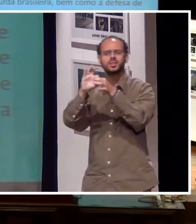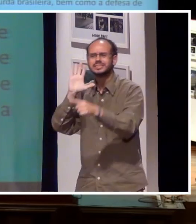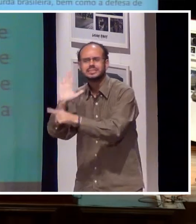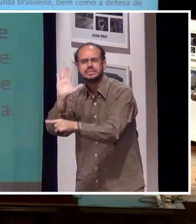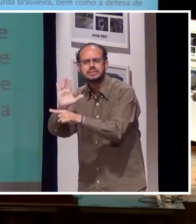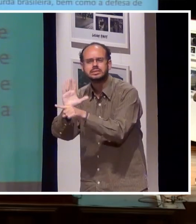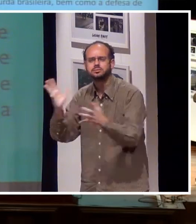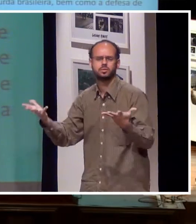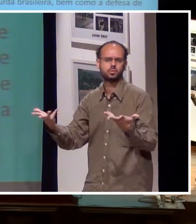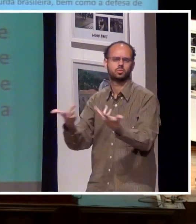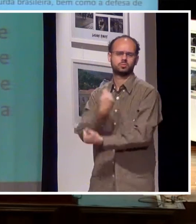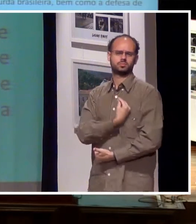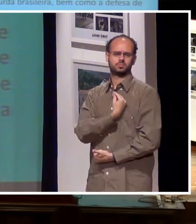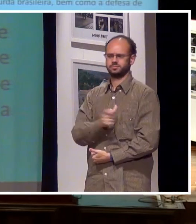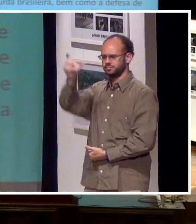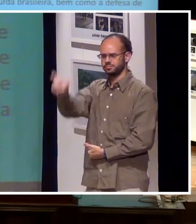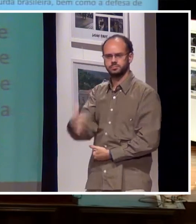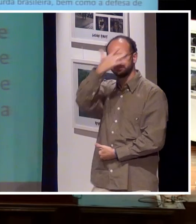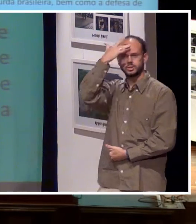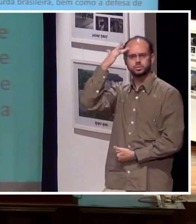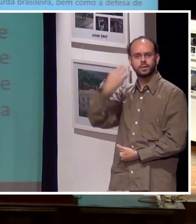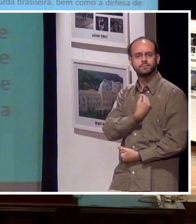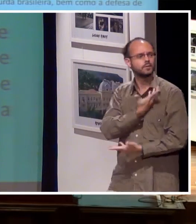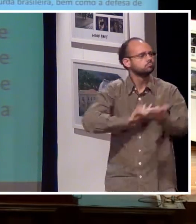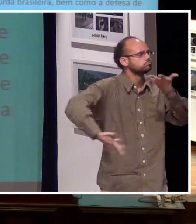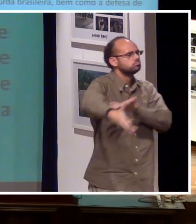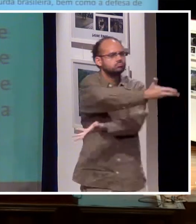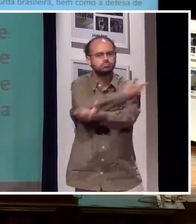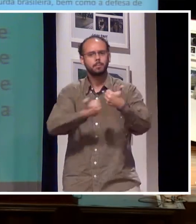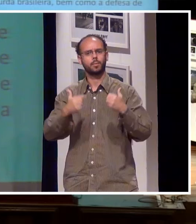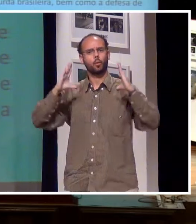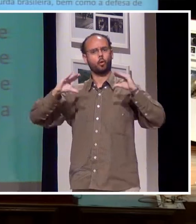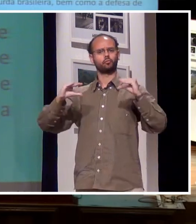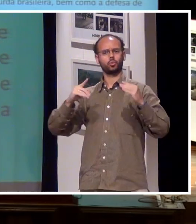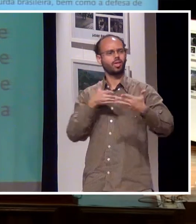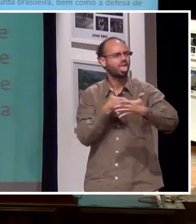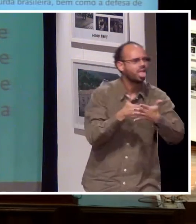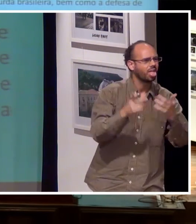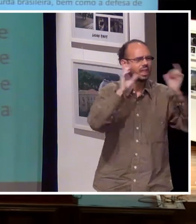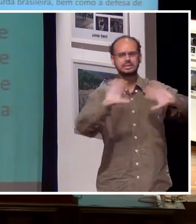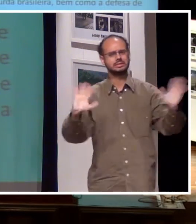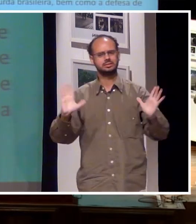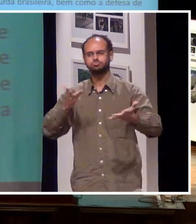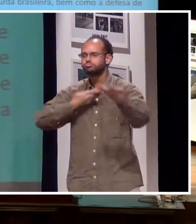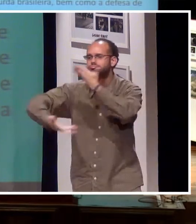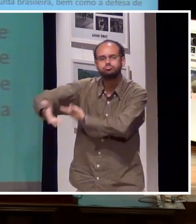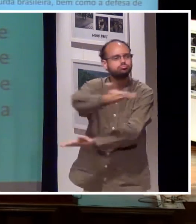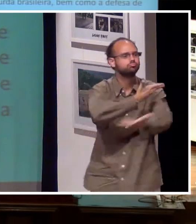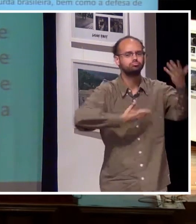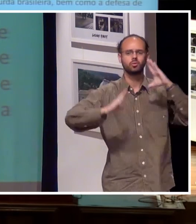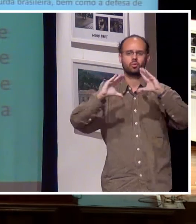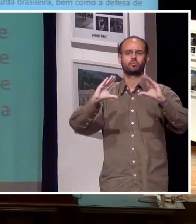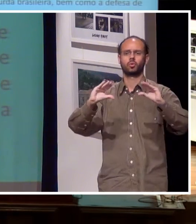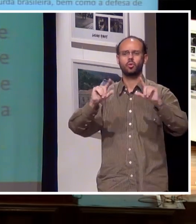Vocês podem visualizar a missão da qualidade de vida, conforto, para que não